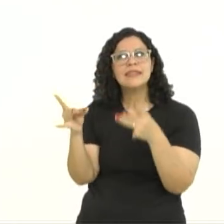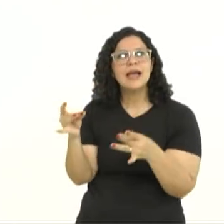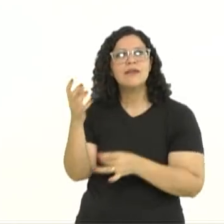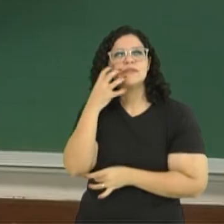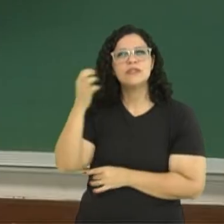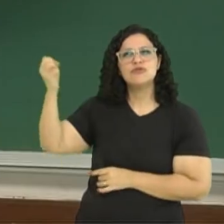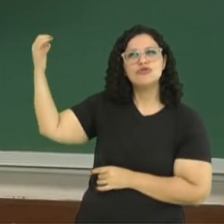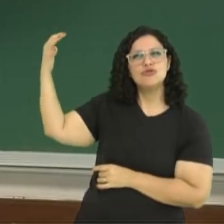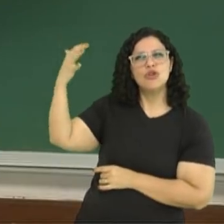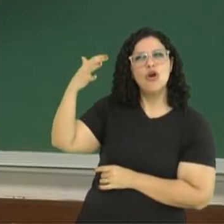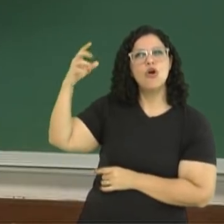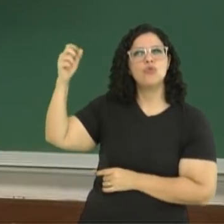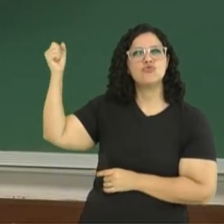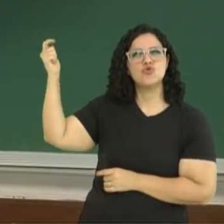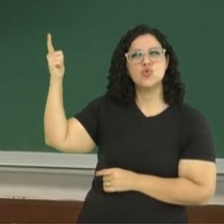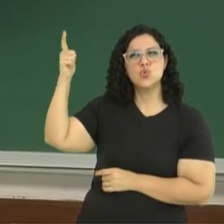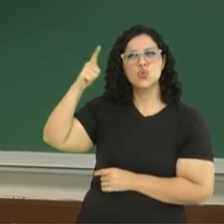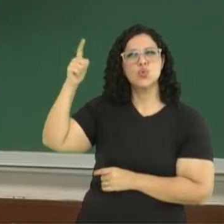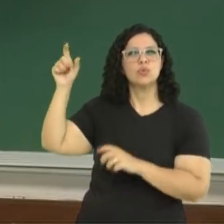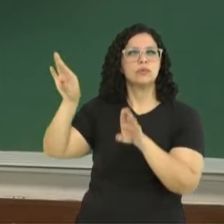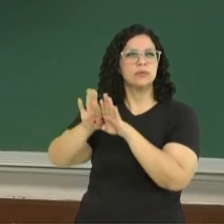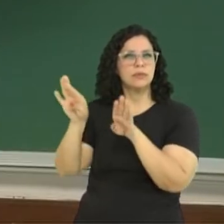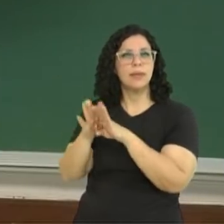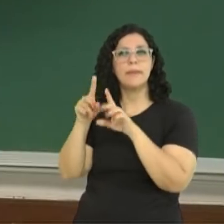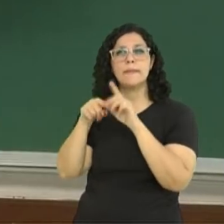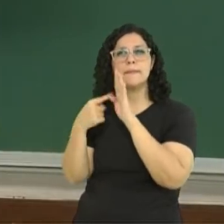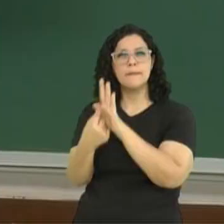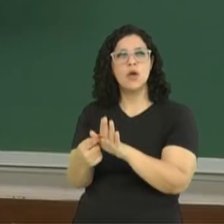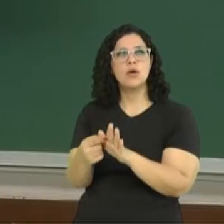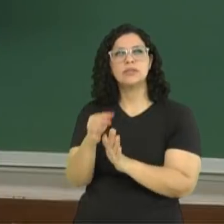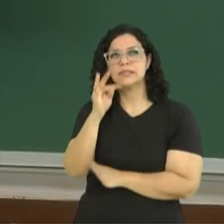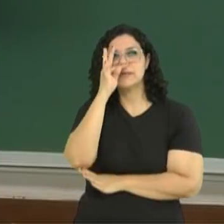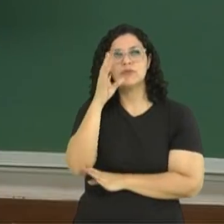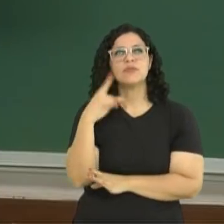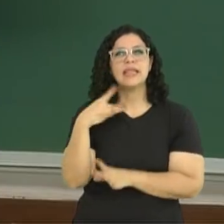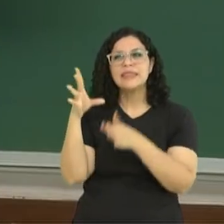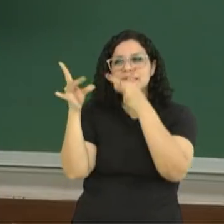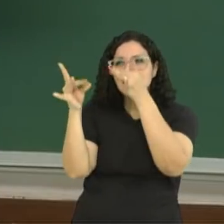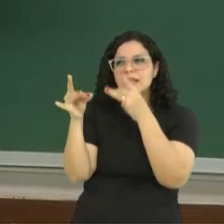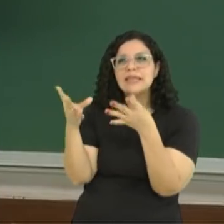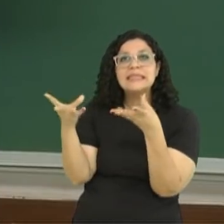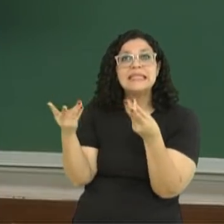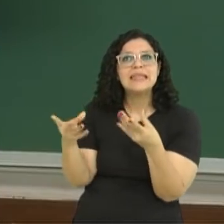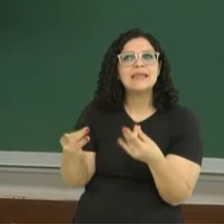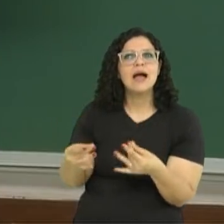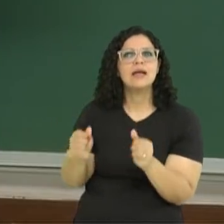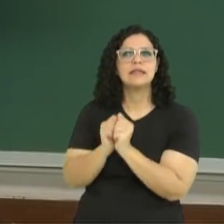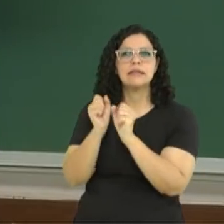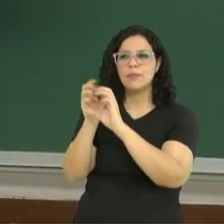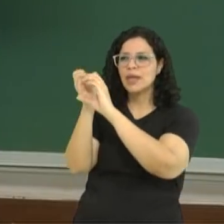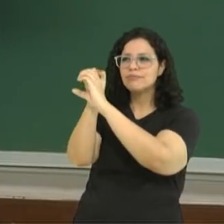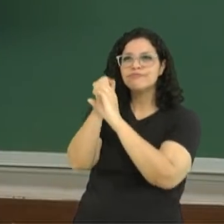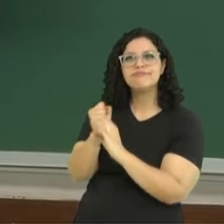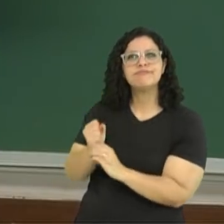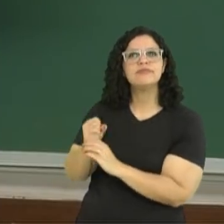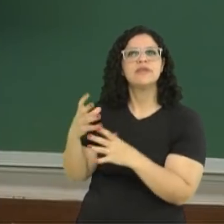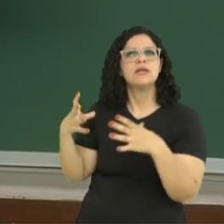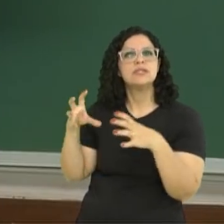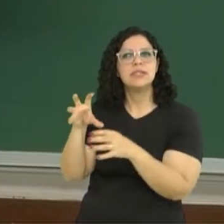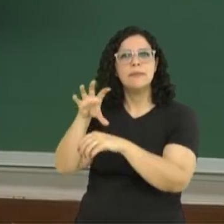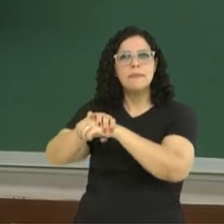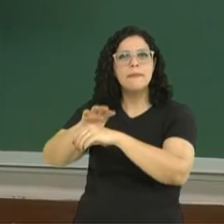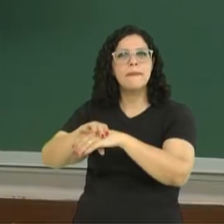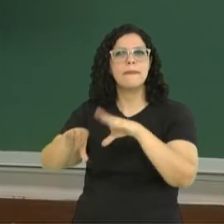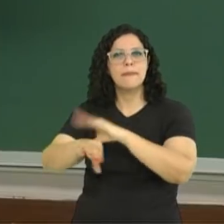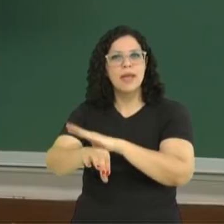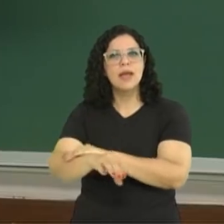Ó. Quando vem a sombra, você vê as rosas aqui. E se você colocar as suas mãos e segurar aqui, você vai sentir literalmente essa textura. Você vai segurar isso.